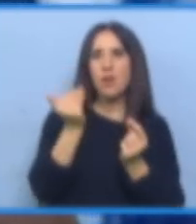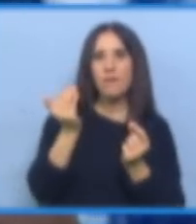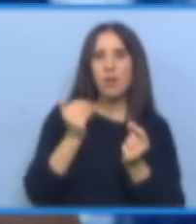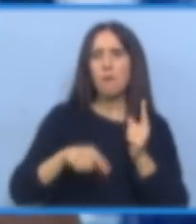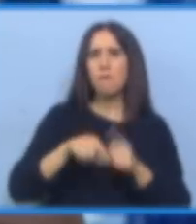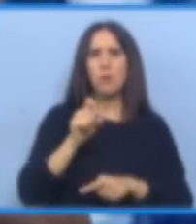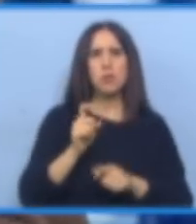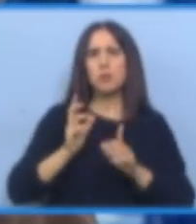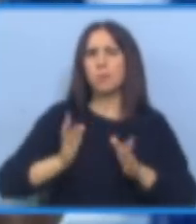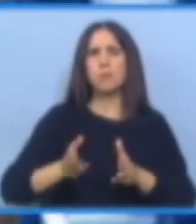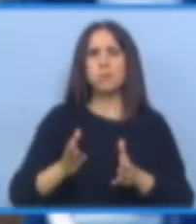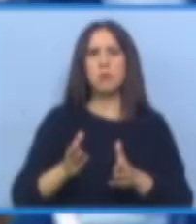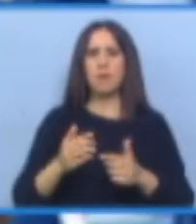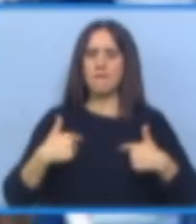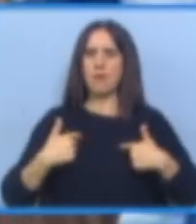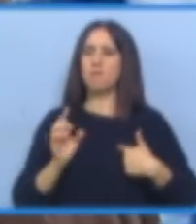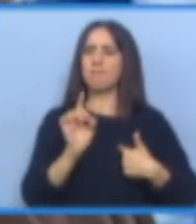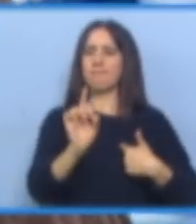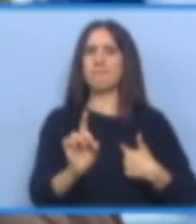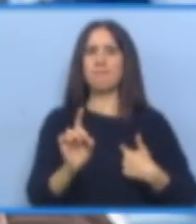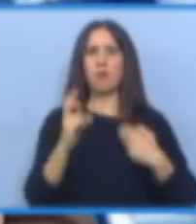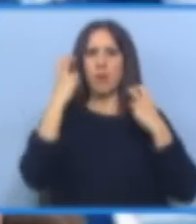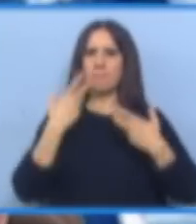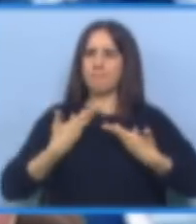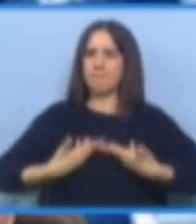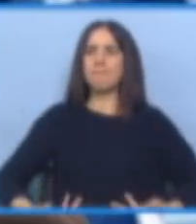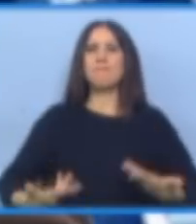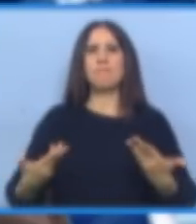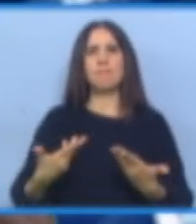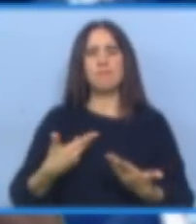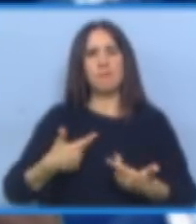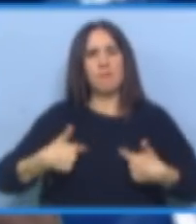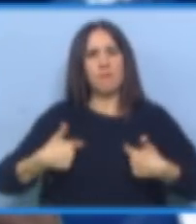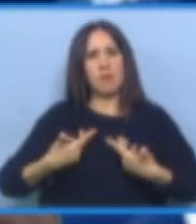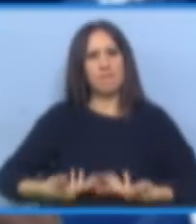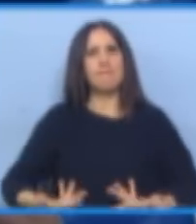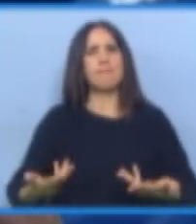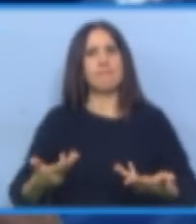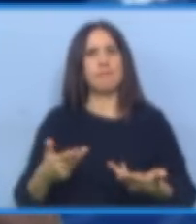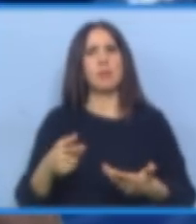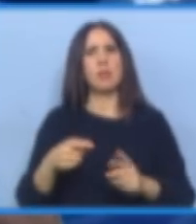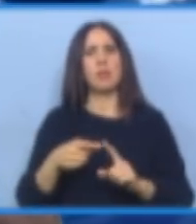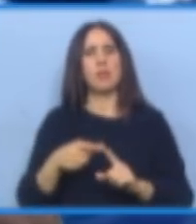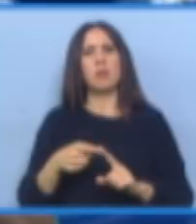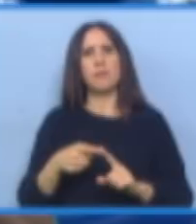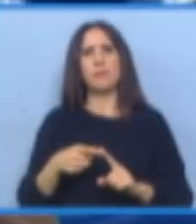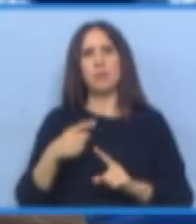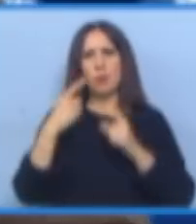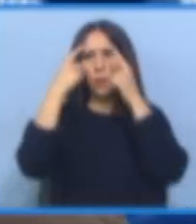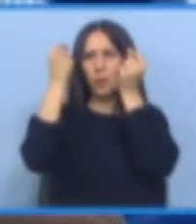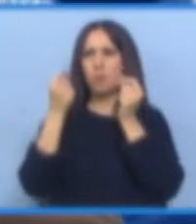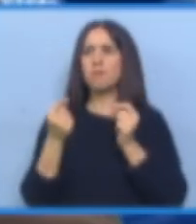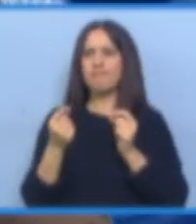de fugir, põe-se à frente das ovelhas e dá o peito às balas, dá o peito ao lobo,